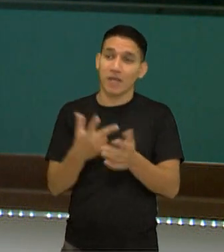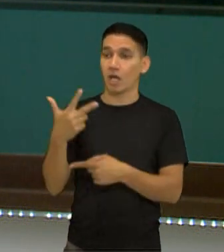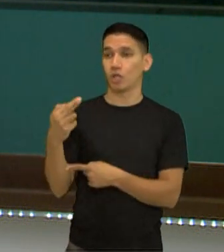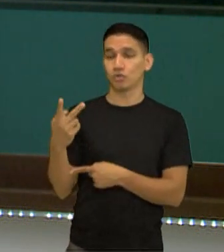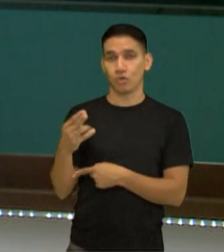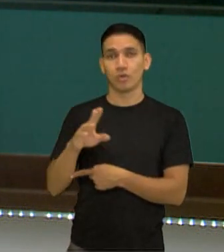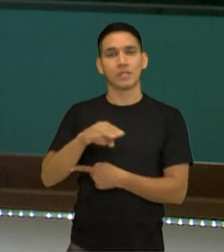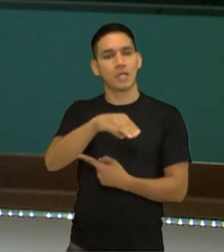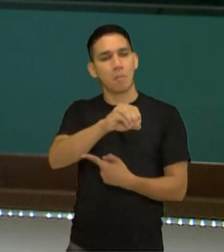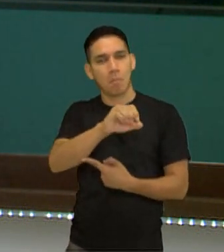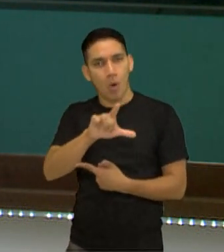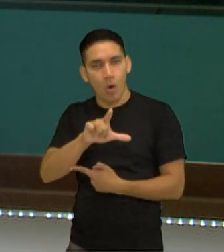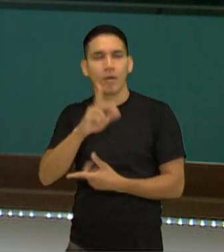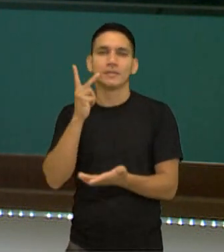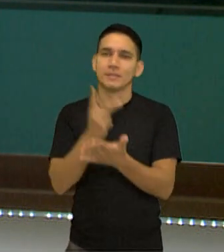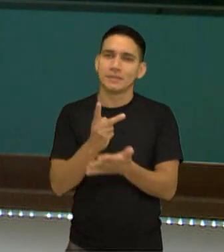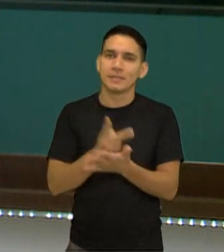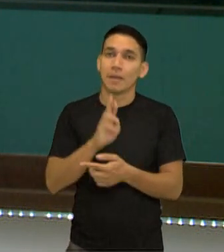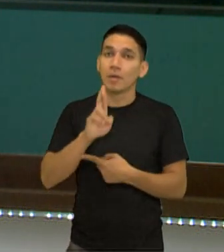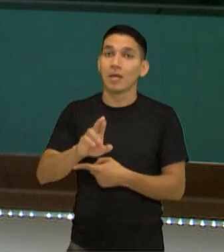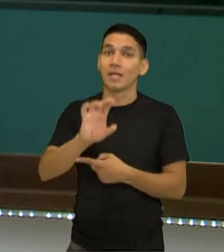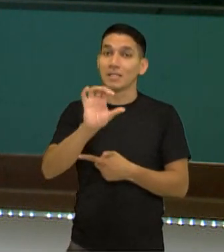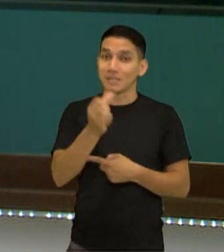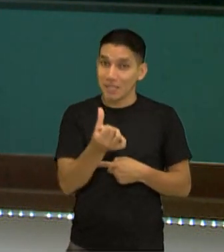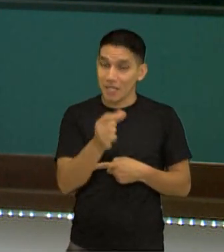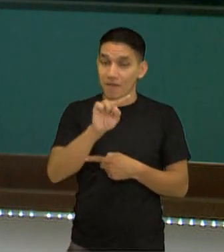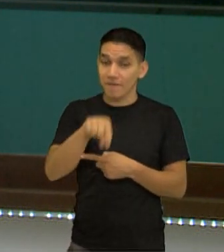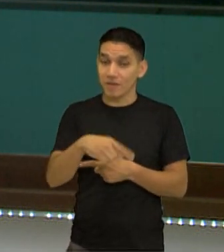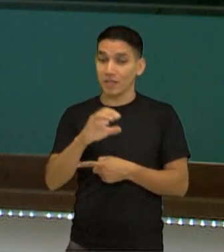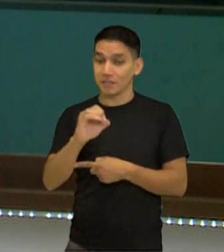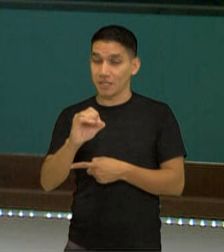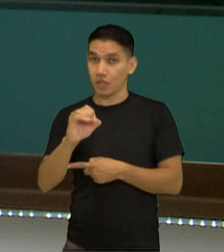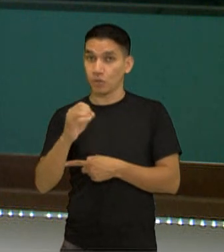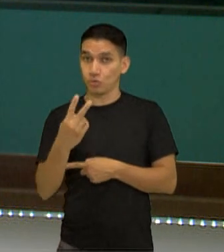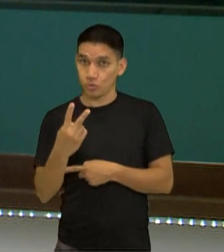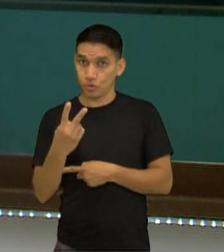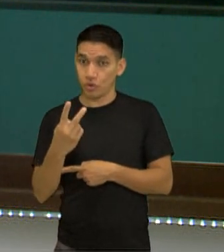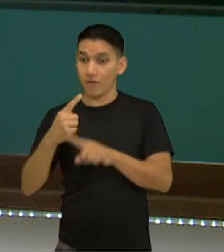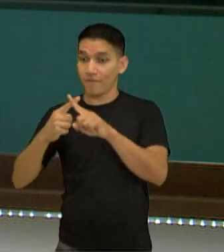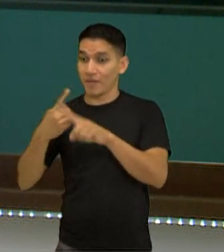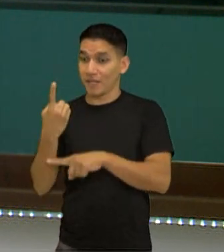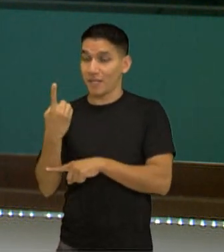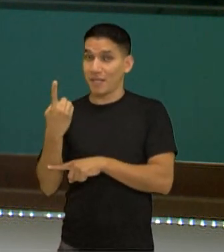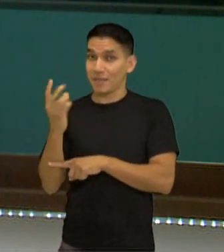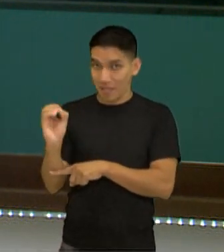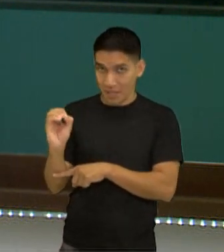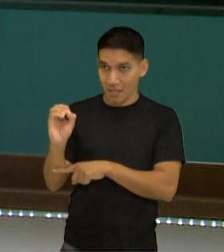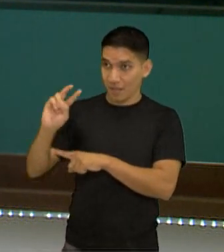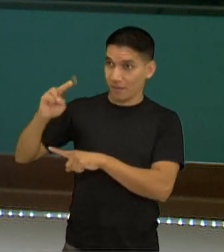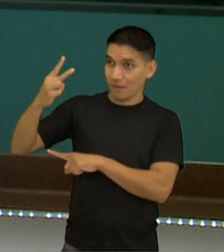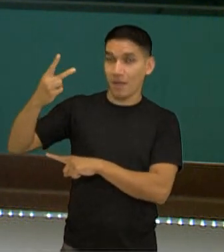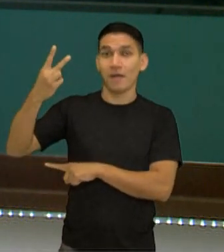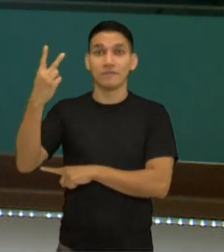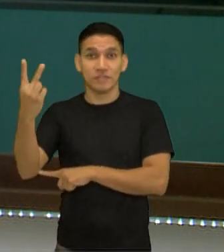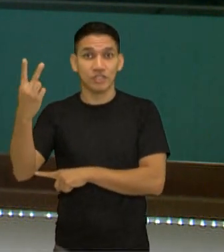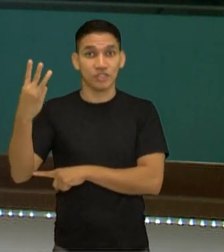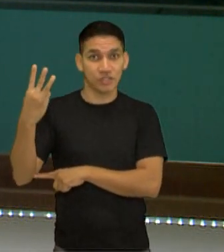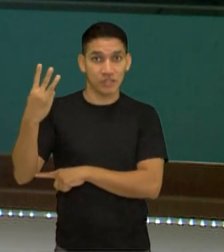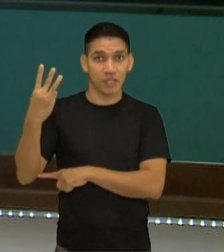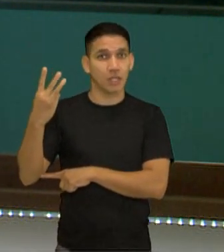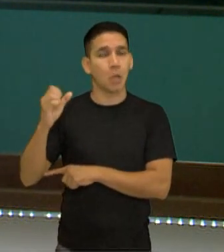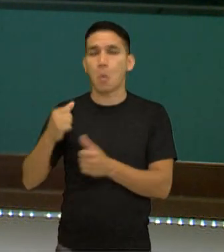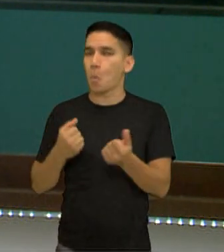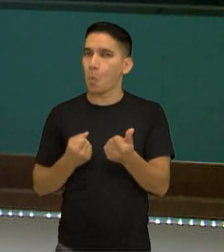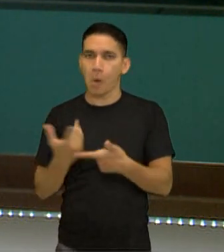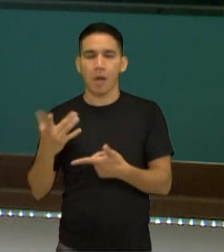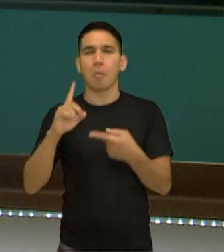valer 6,02 vezes 10 elevado a 23 entidades, que aí podem ser átomos, moléculas